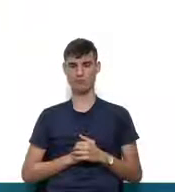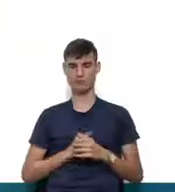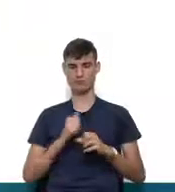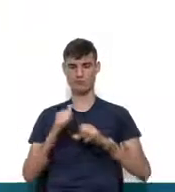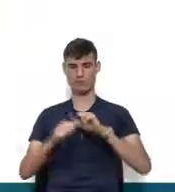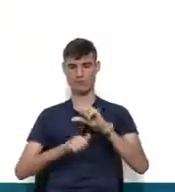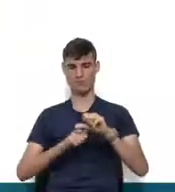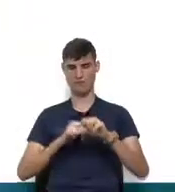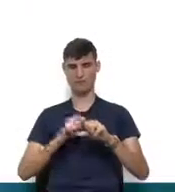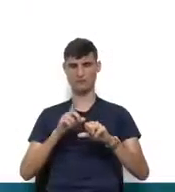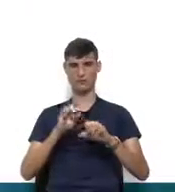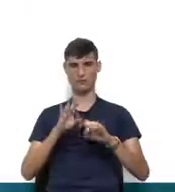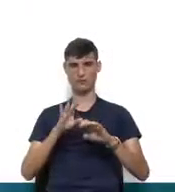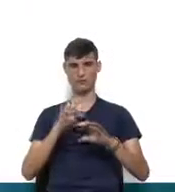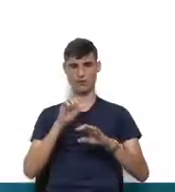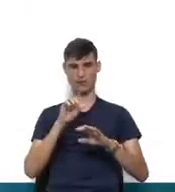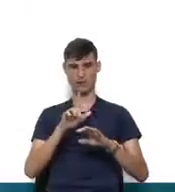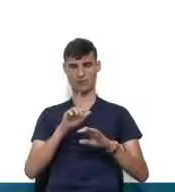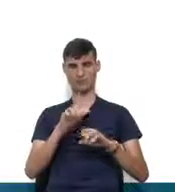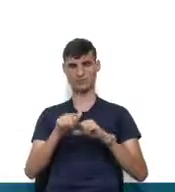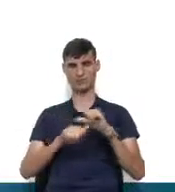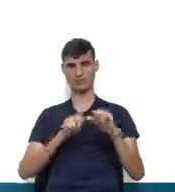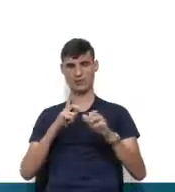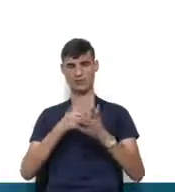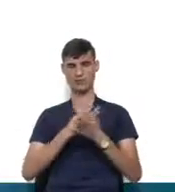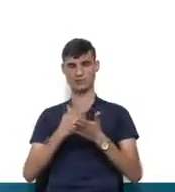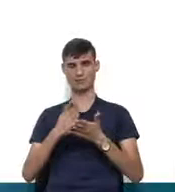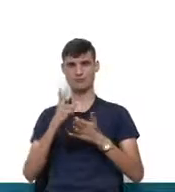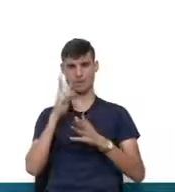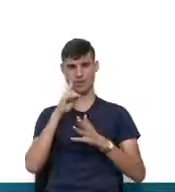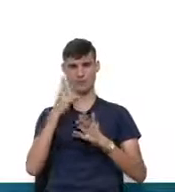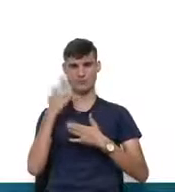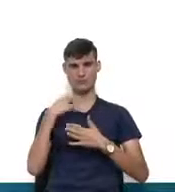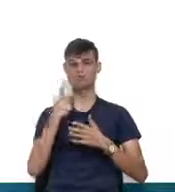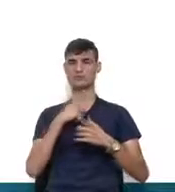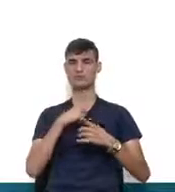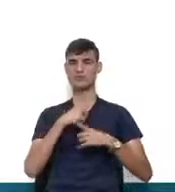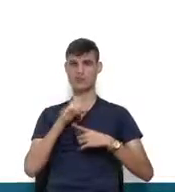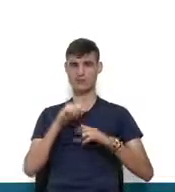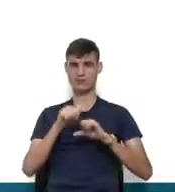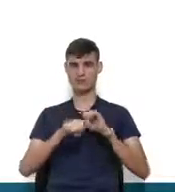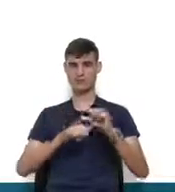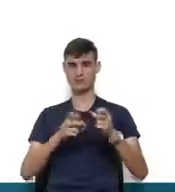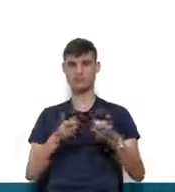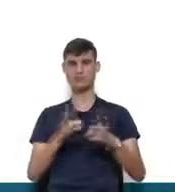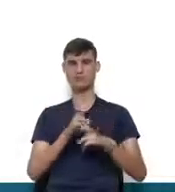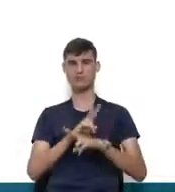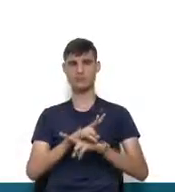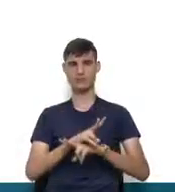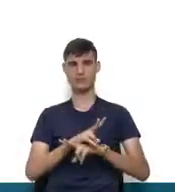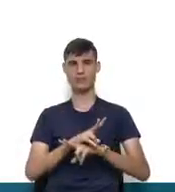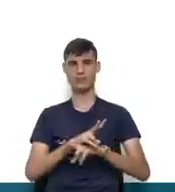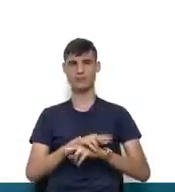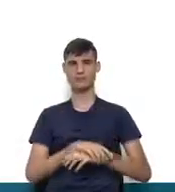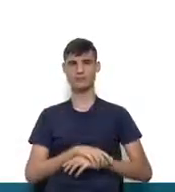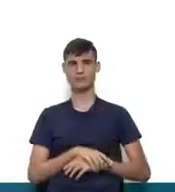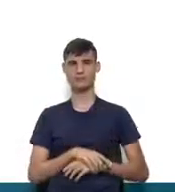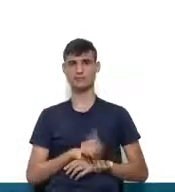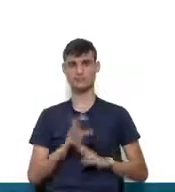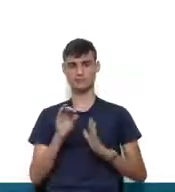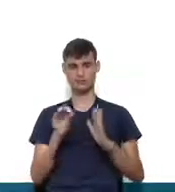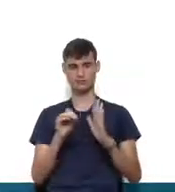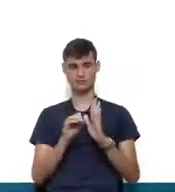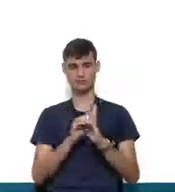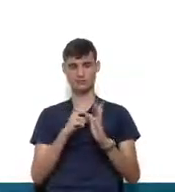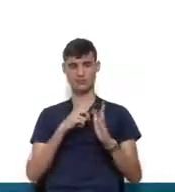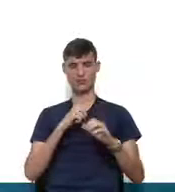o meu L, tá? Substituindo lá na minha função, lembrando que a gente tem que fazer a substituição, a nossa função,